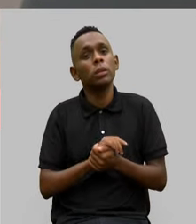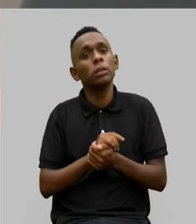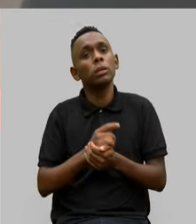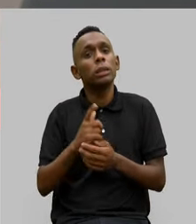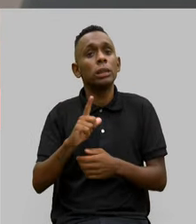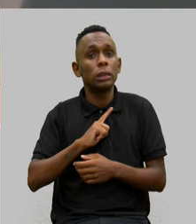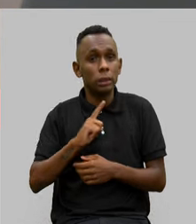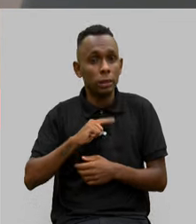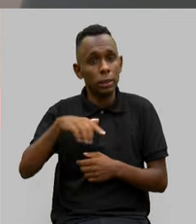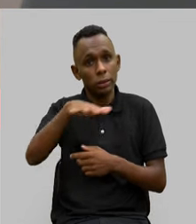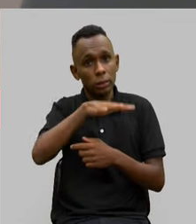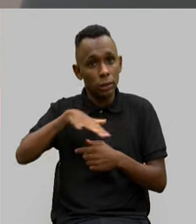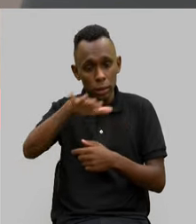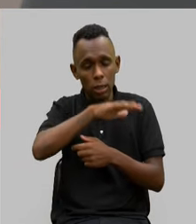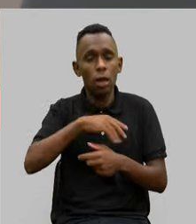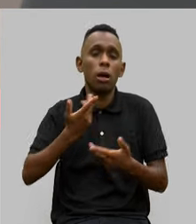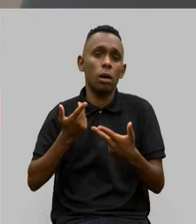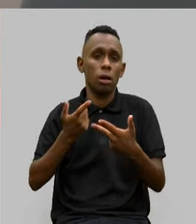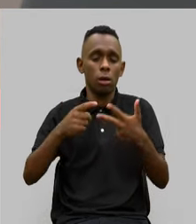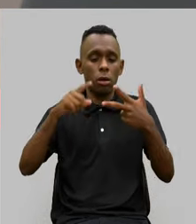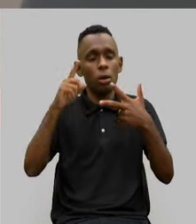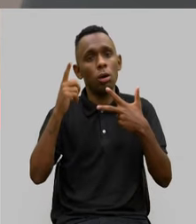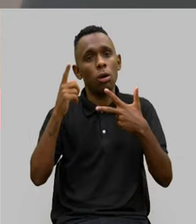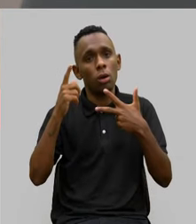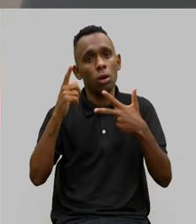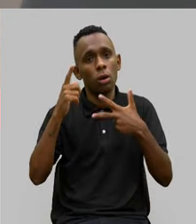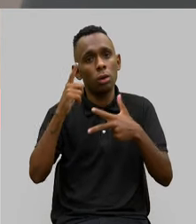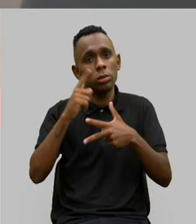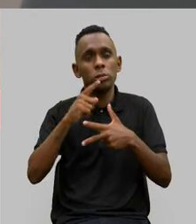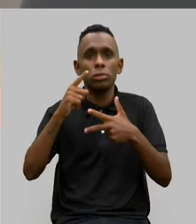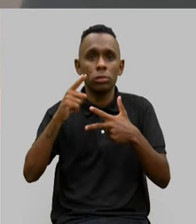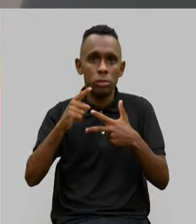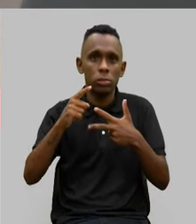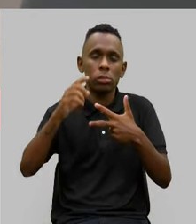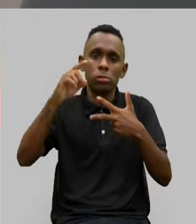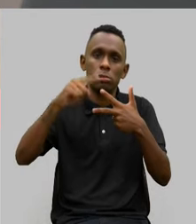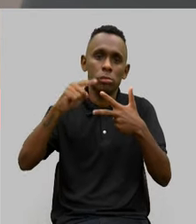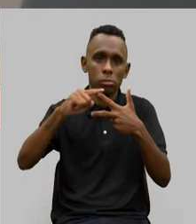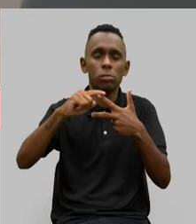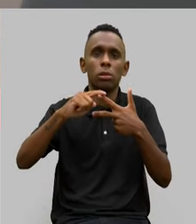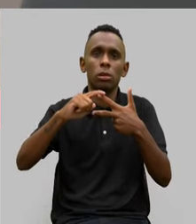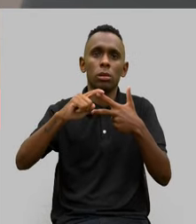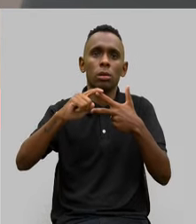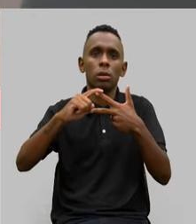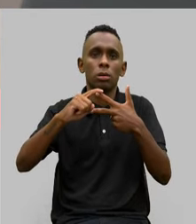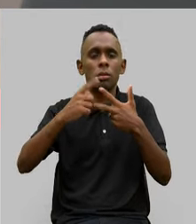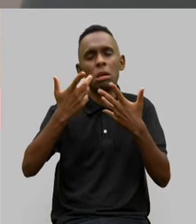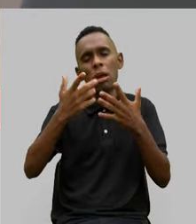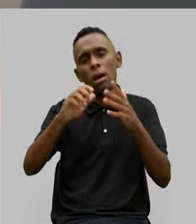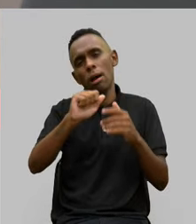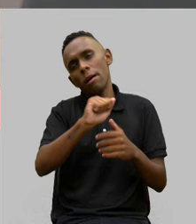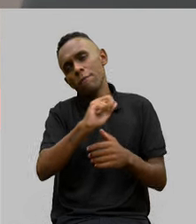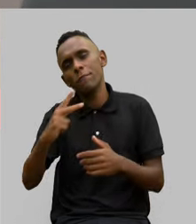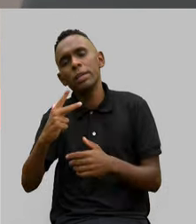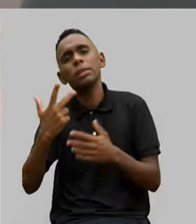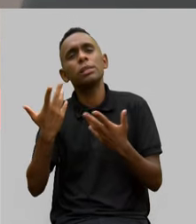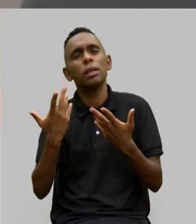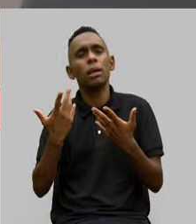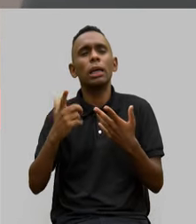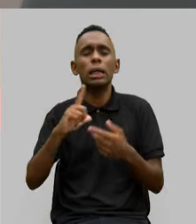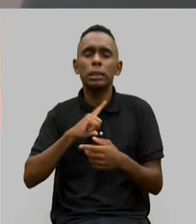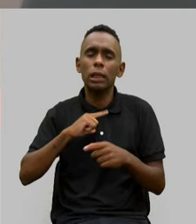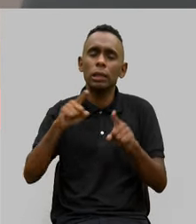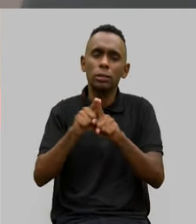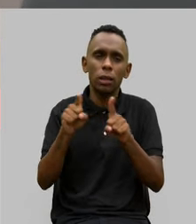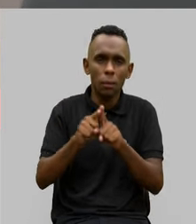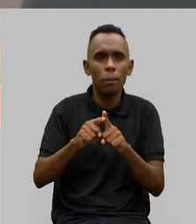no âmbito do Poder Executivo órgãos agências como Anvisa a gente tem por exemplo